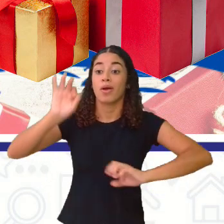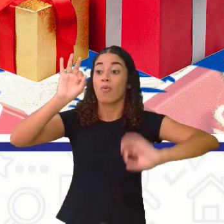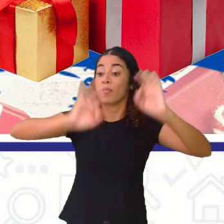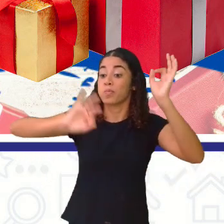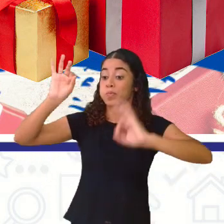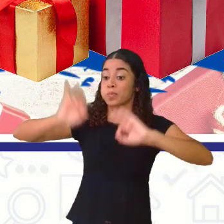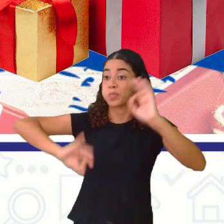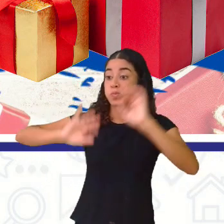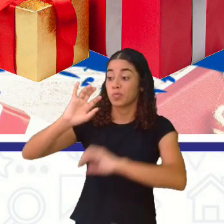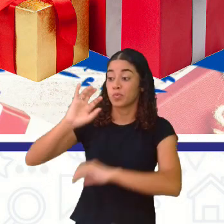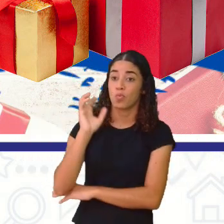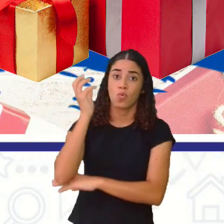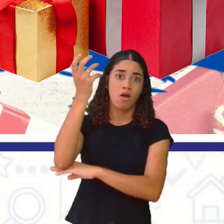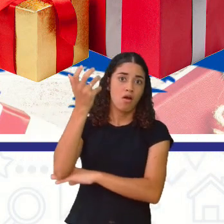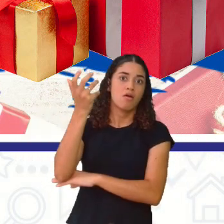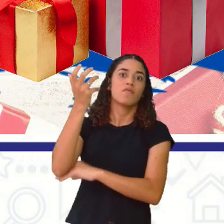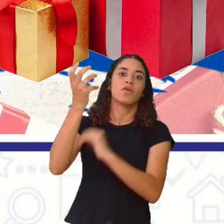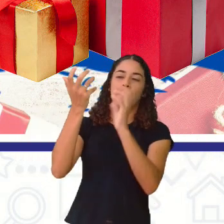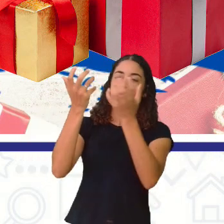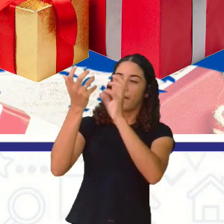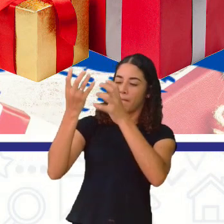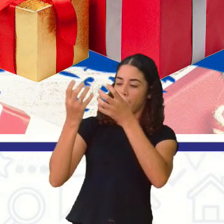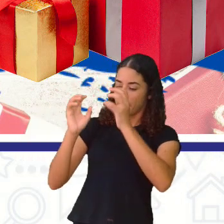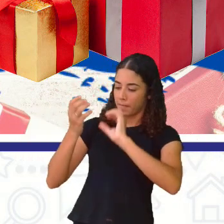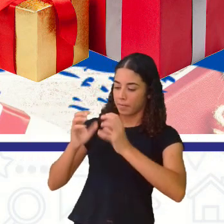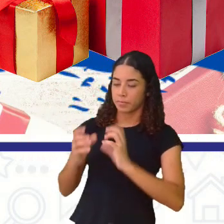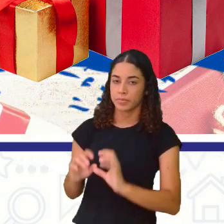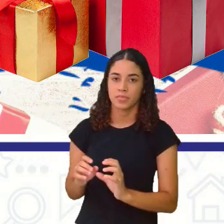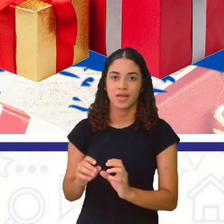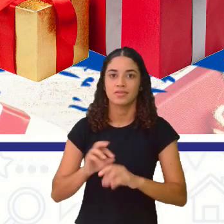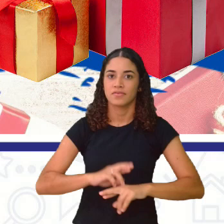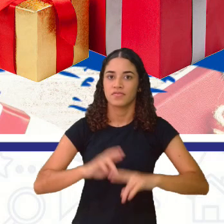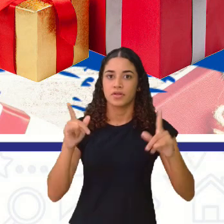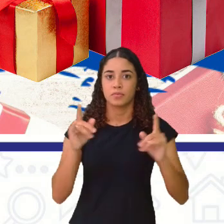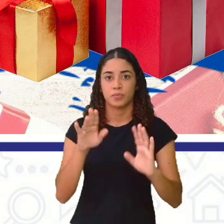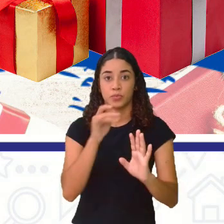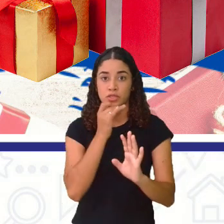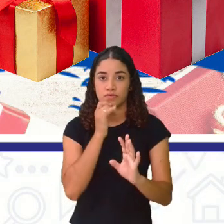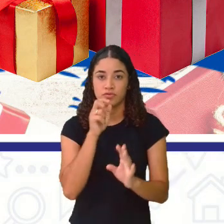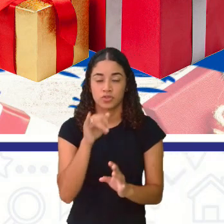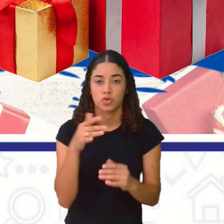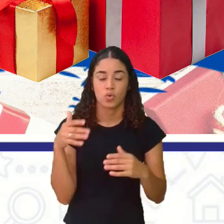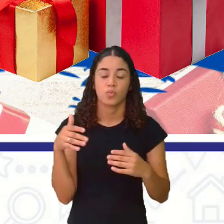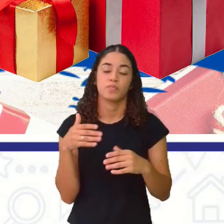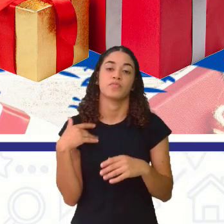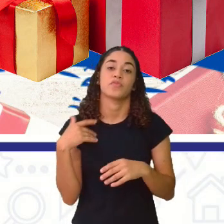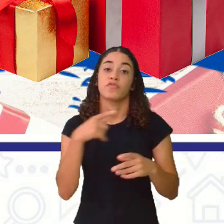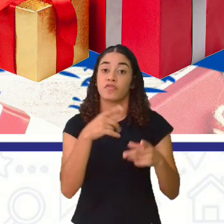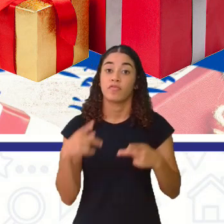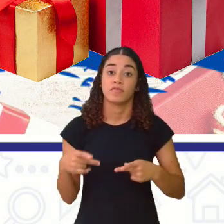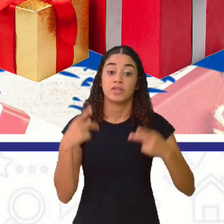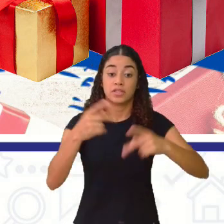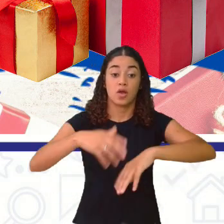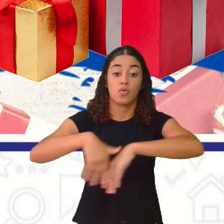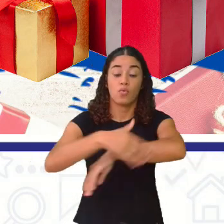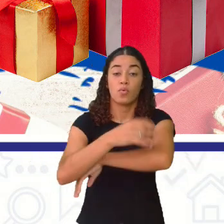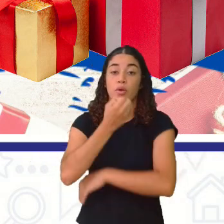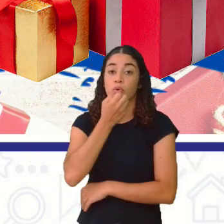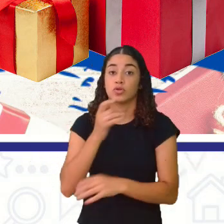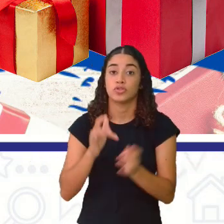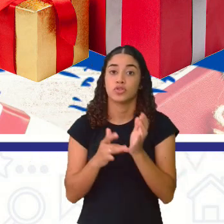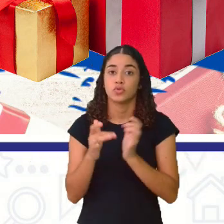fica toda diferente. Quem já teve a oportunidade, por exemplo, de visitar a Rua do Bom Jesus, que é uma das ruas